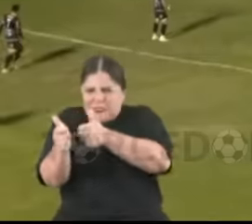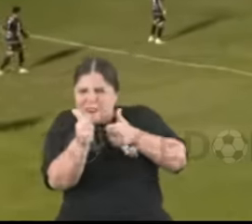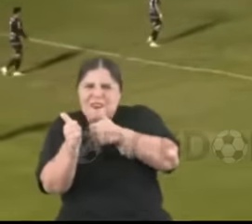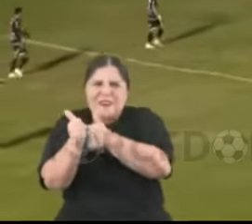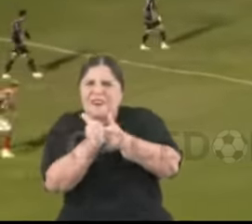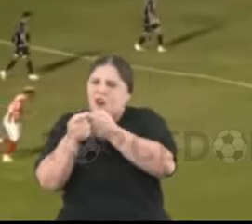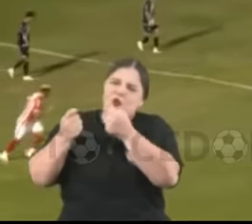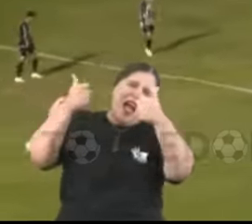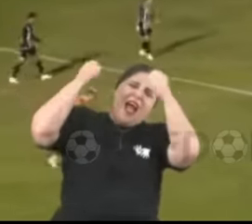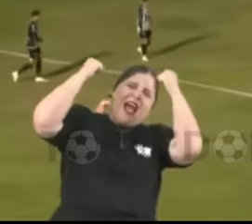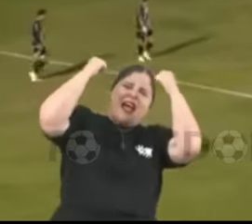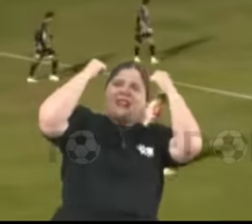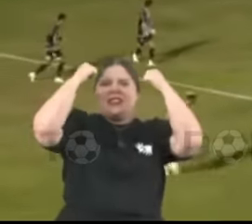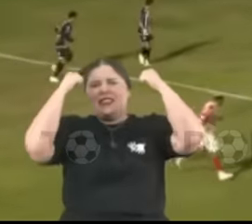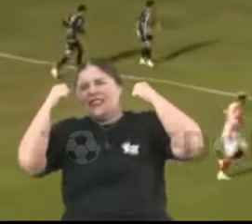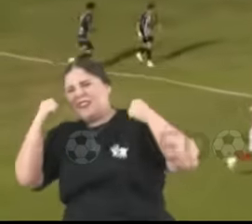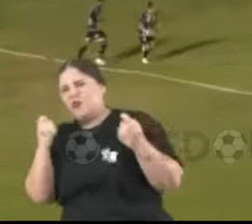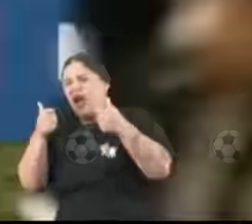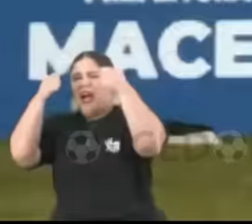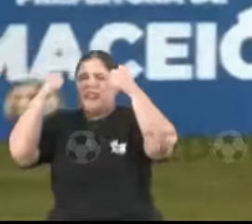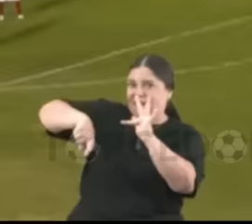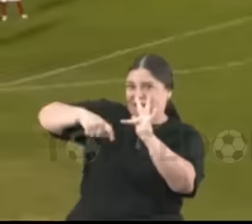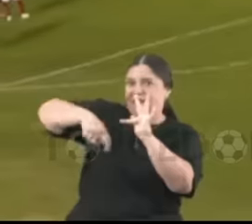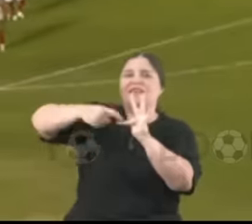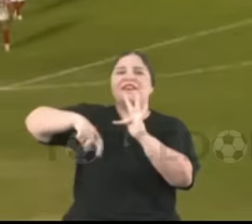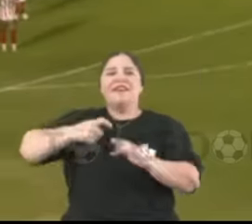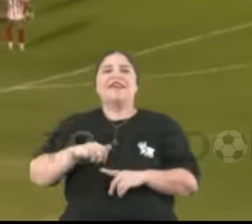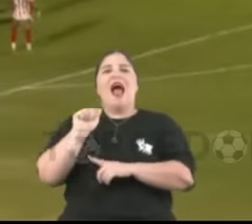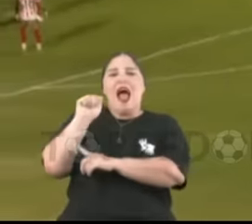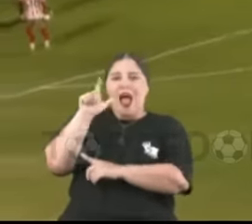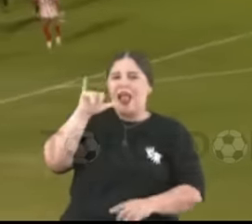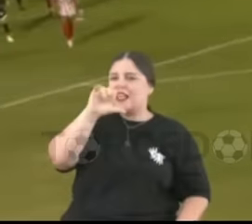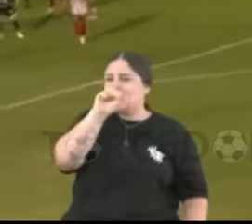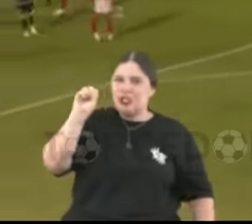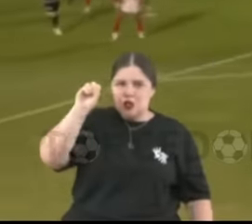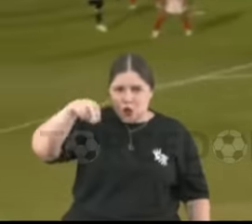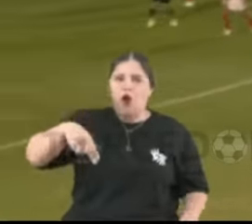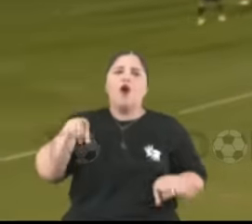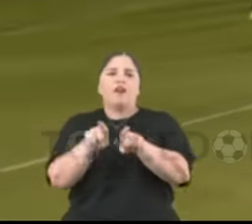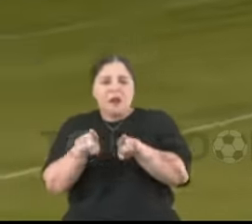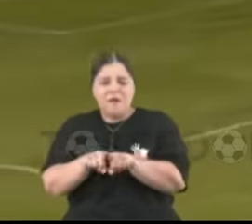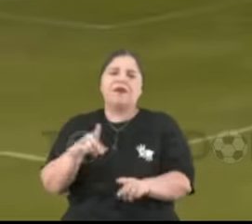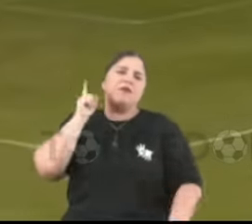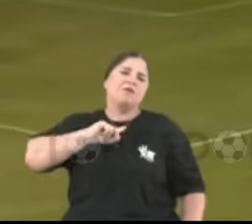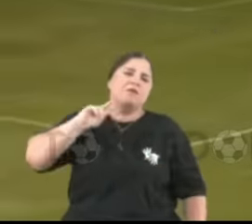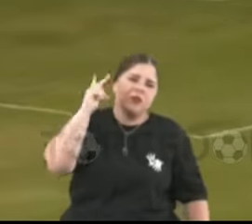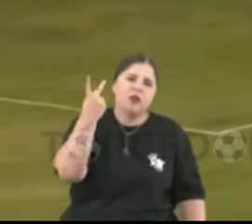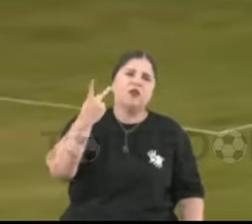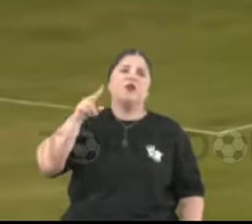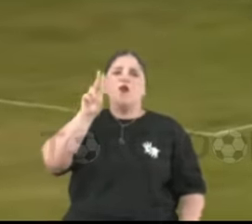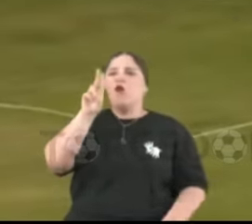formiga. Bruno Pianissola com tranquilidade fica com ela. Mas o Rubem Bernardino, o